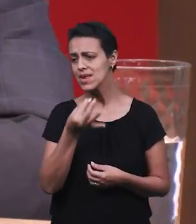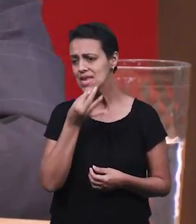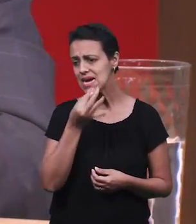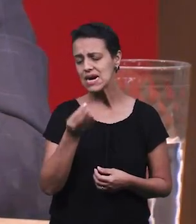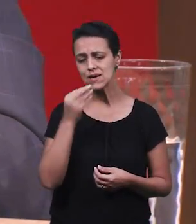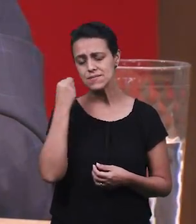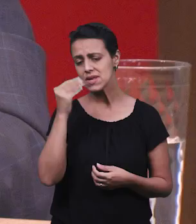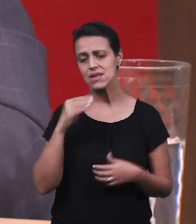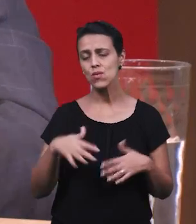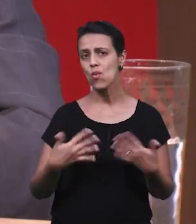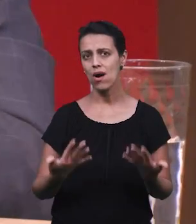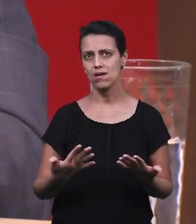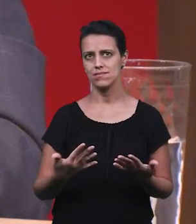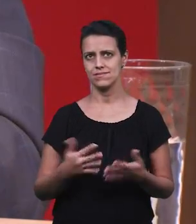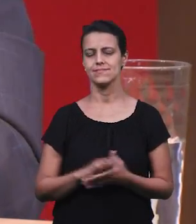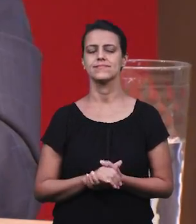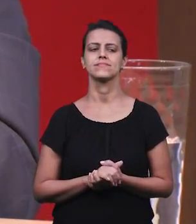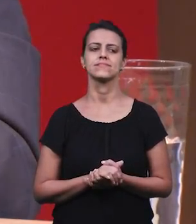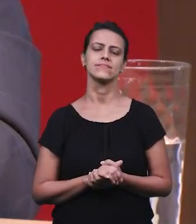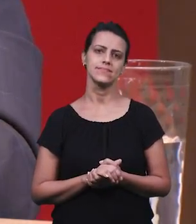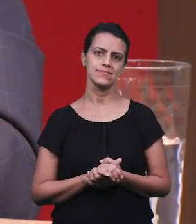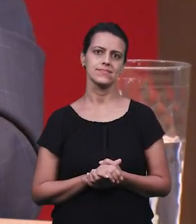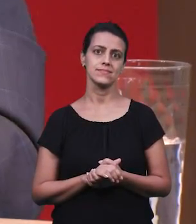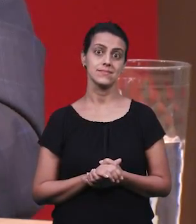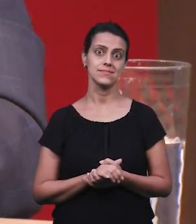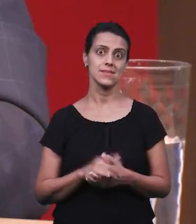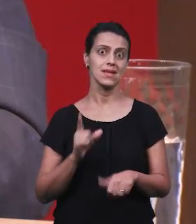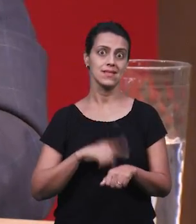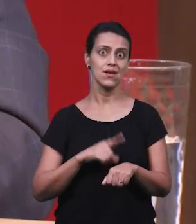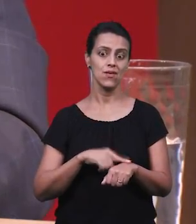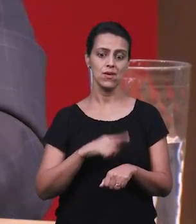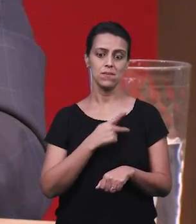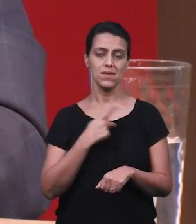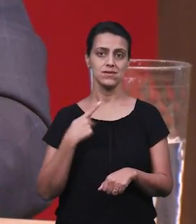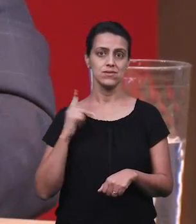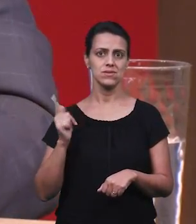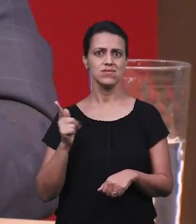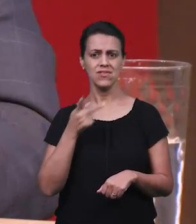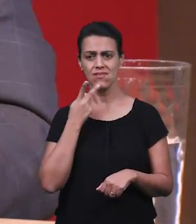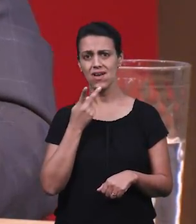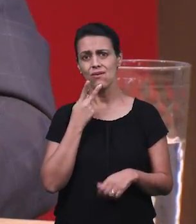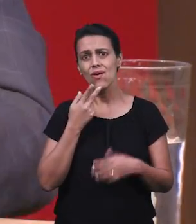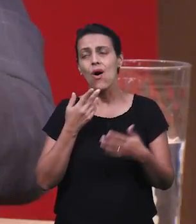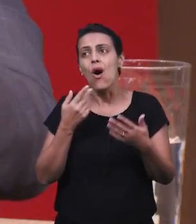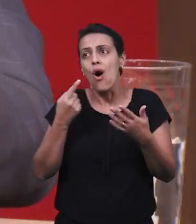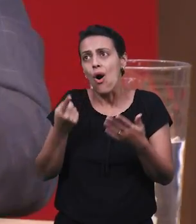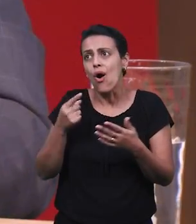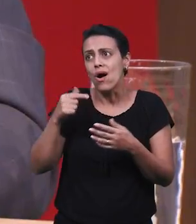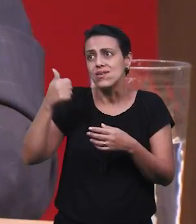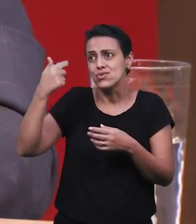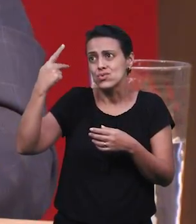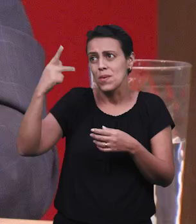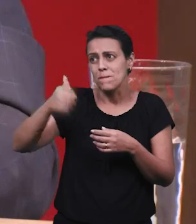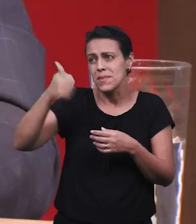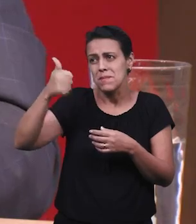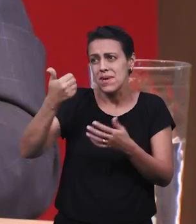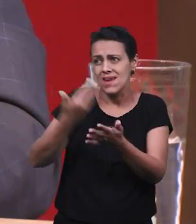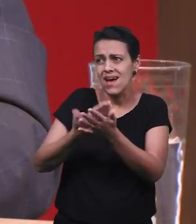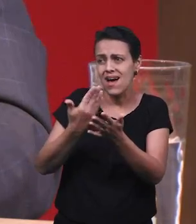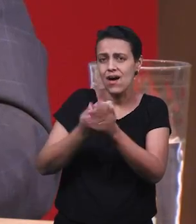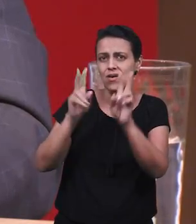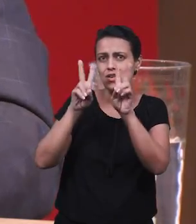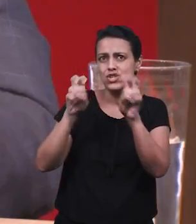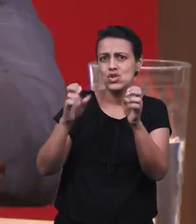qual a experiência e tal. Isso o GDUT fez. Quando o GDUT fez isso, todos eles disseram o seguinte: olha, aquela primeira aula sobre